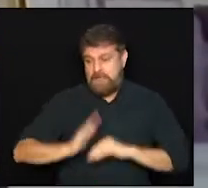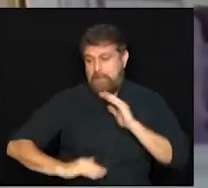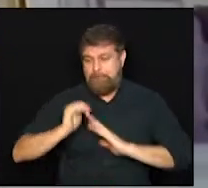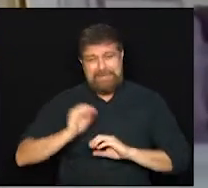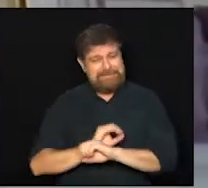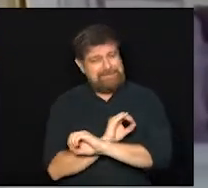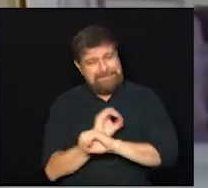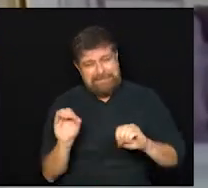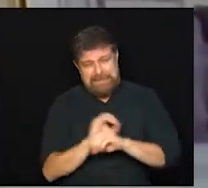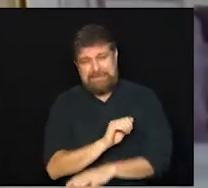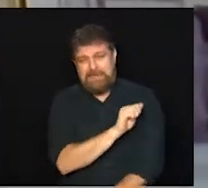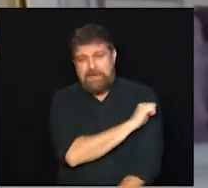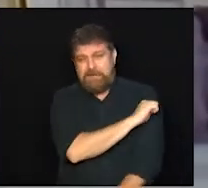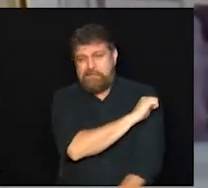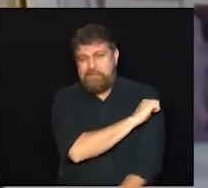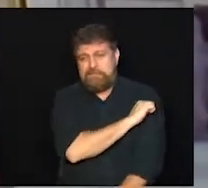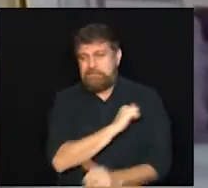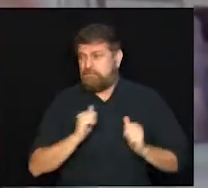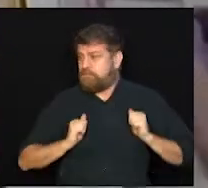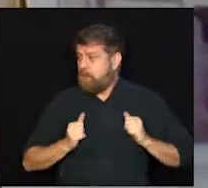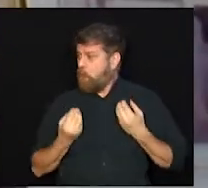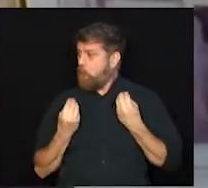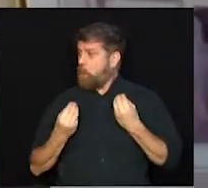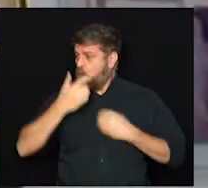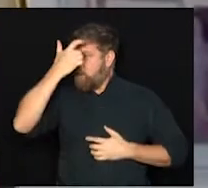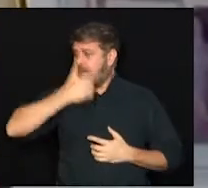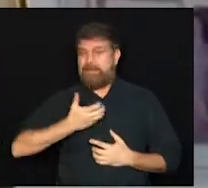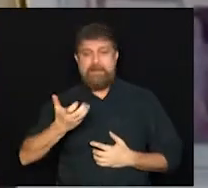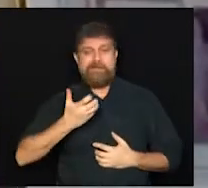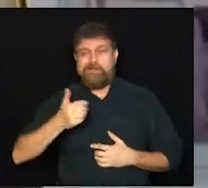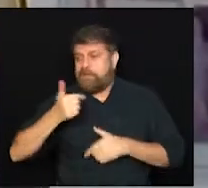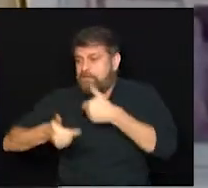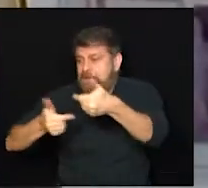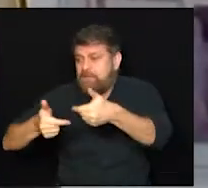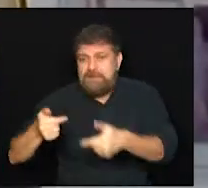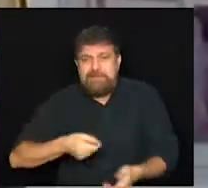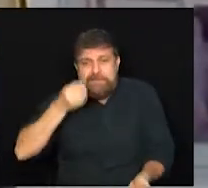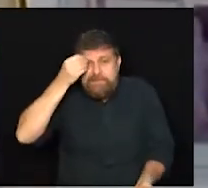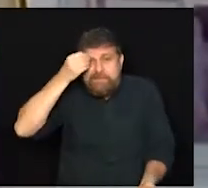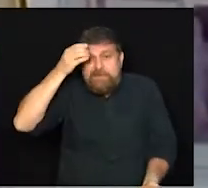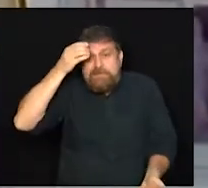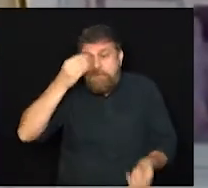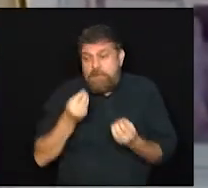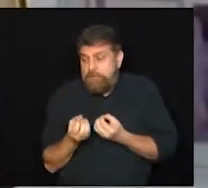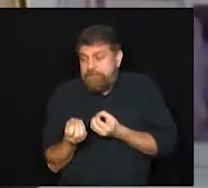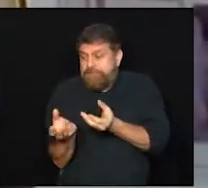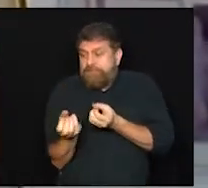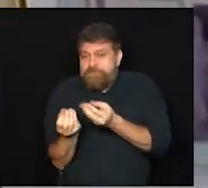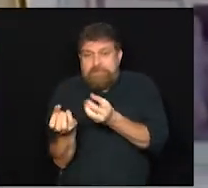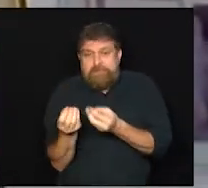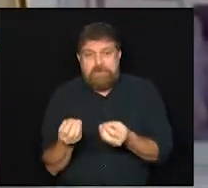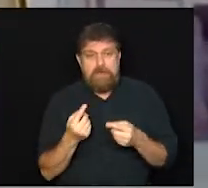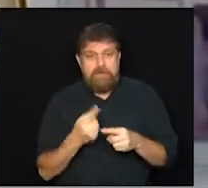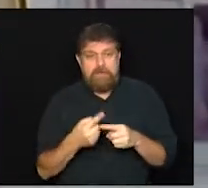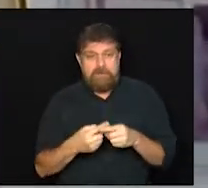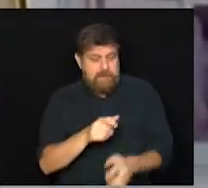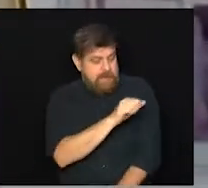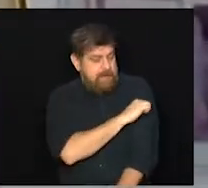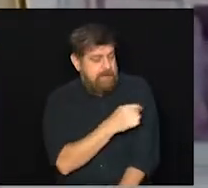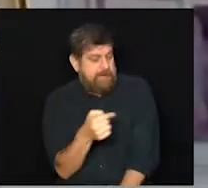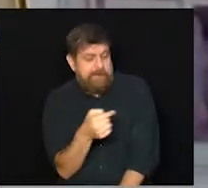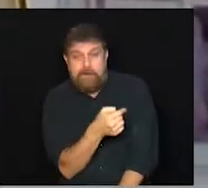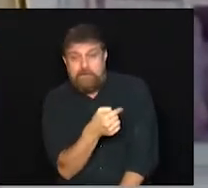os alunos não podiam fazer nada, eles falaram, mas não é possível, esses caras têm um monte de conhecimento e não pode atender porque é aluno, né?